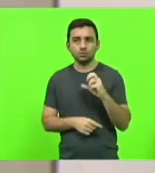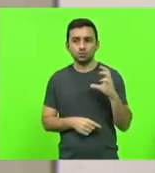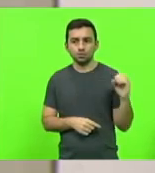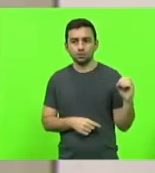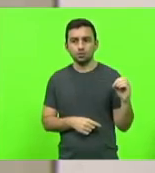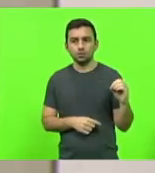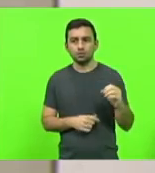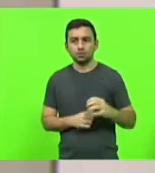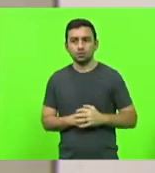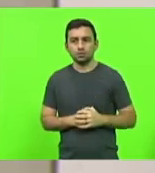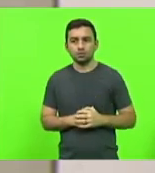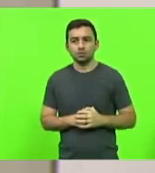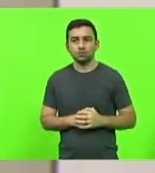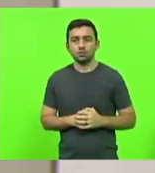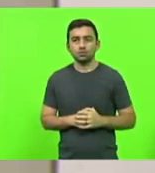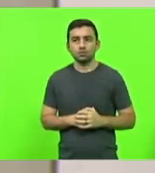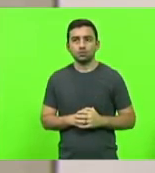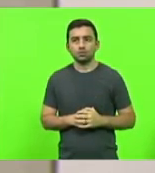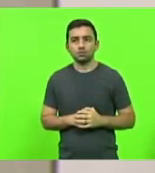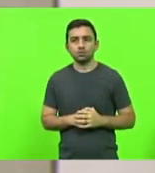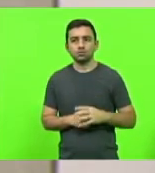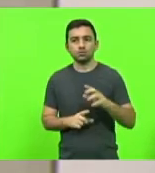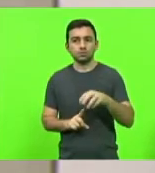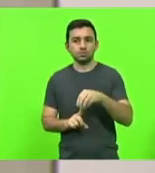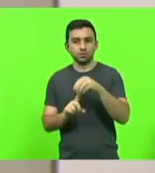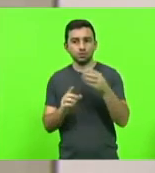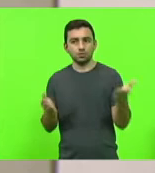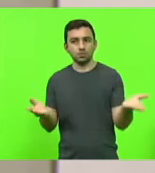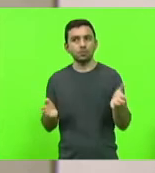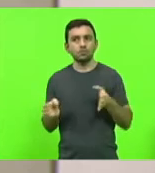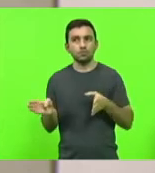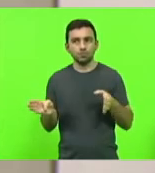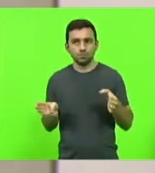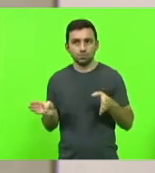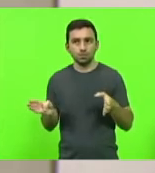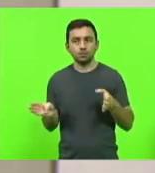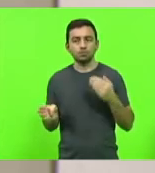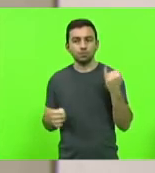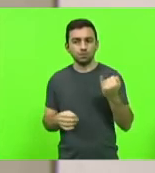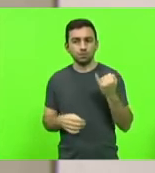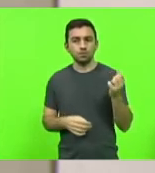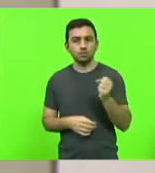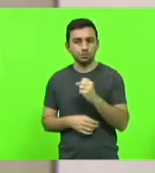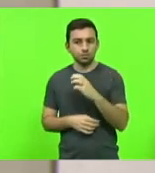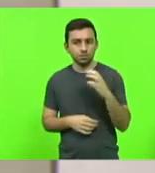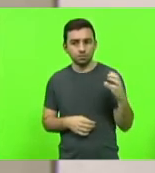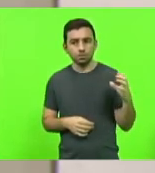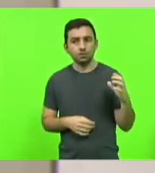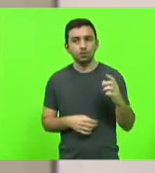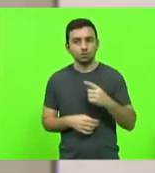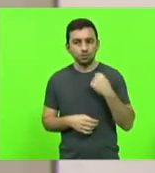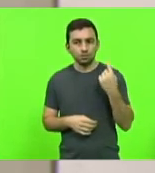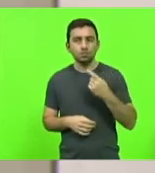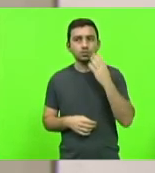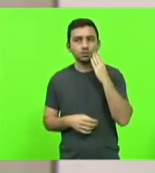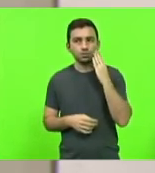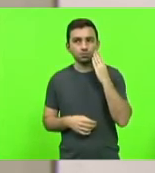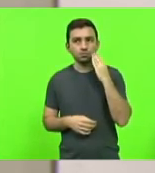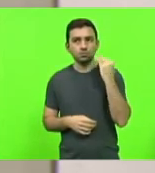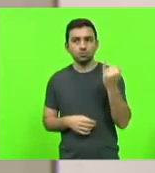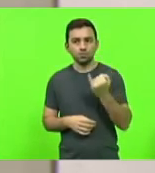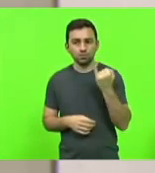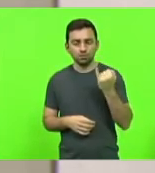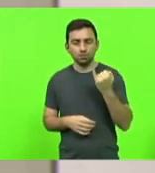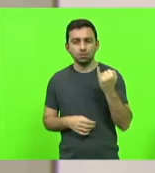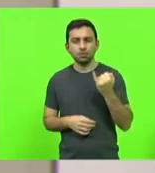aqui fazer destaque a este momento tão importante para Santa Catarina, porque todos nós sabemos da importância